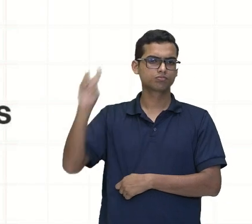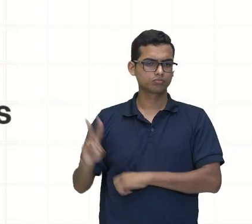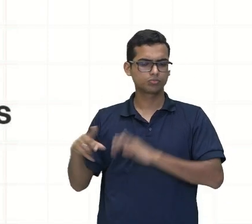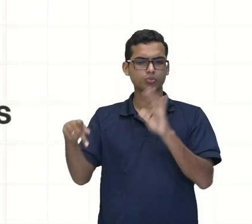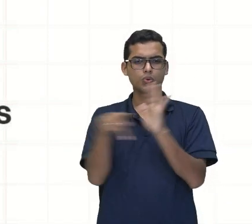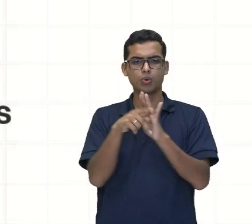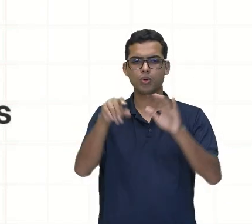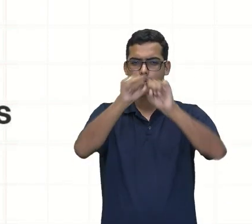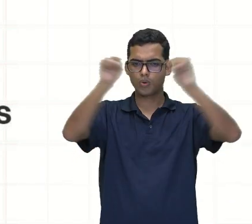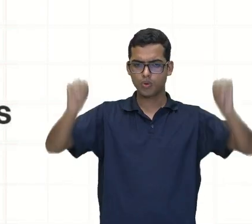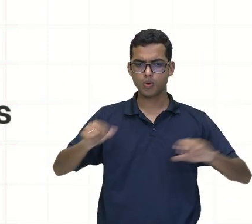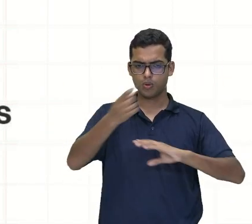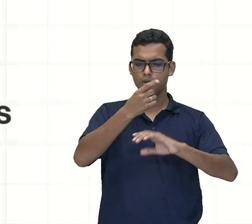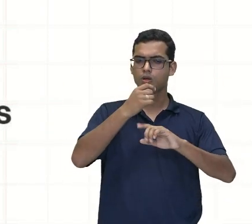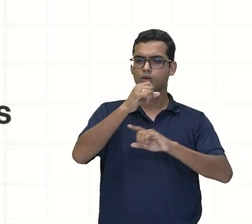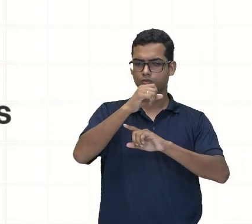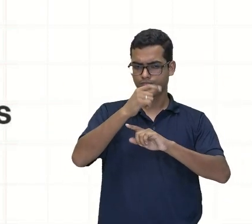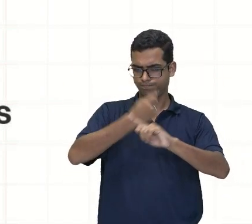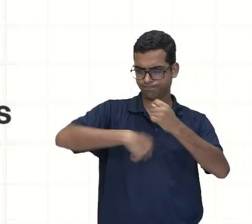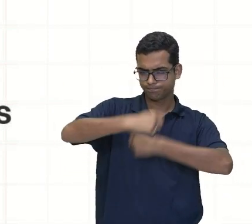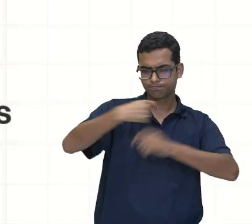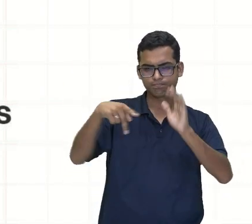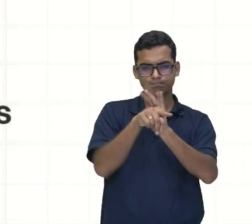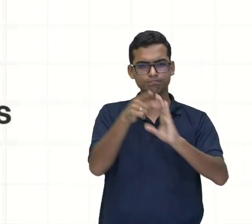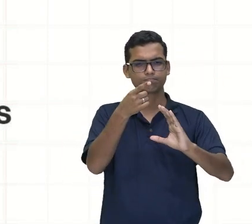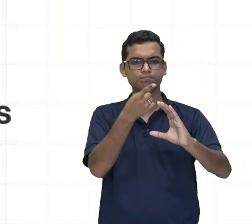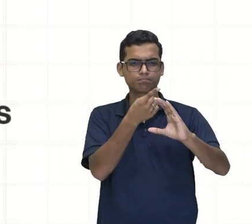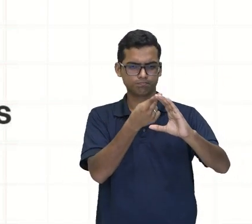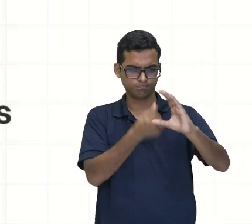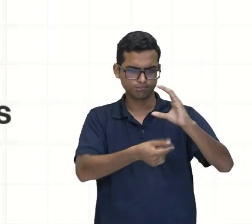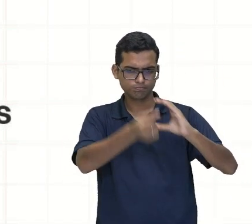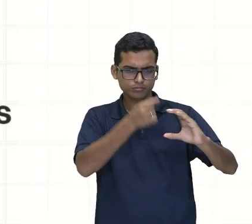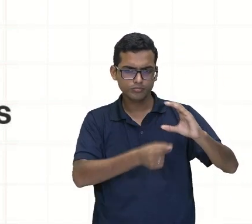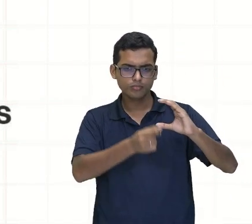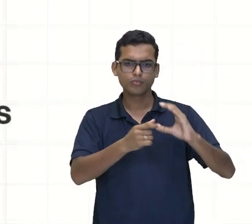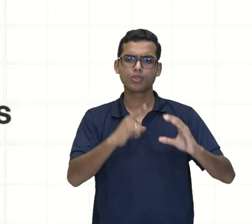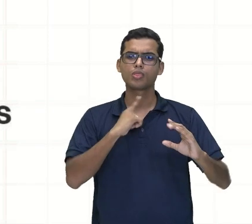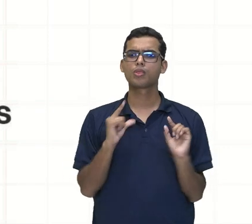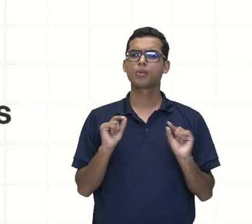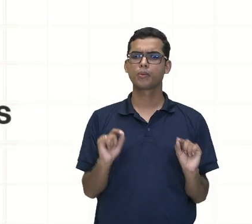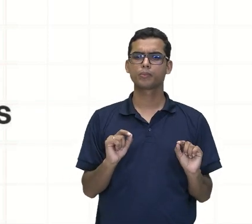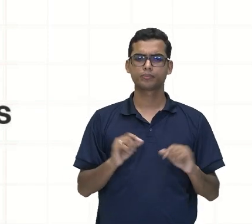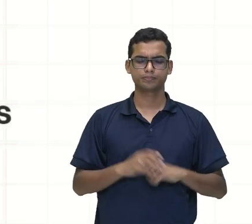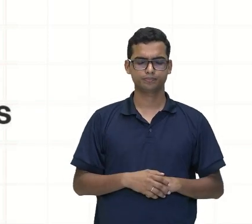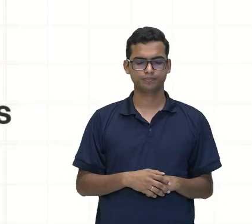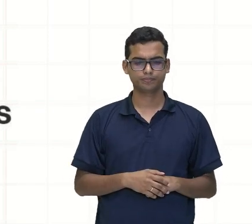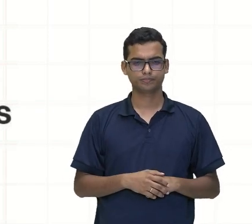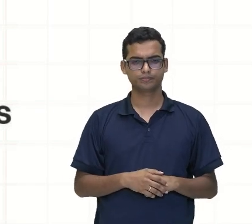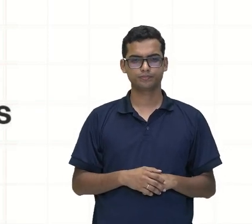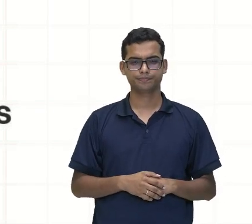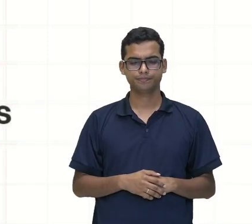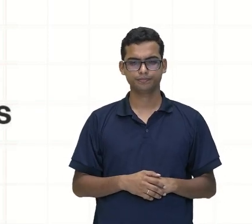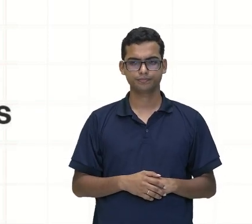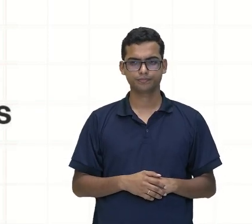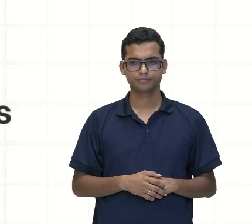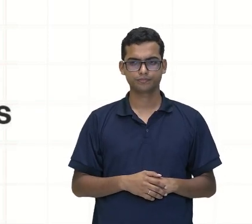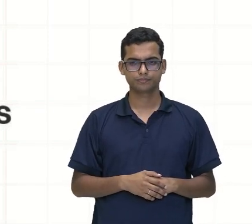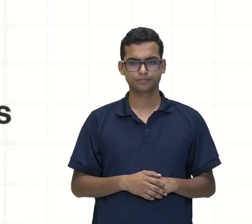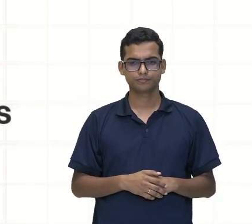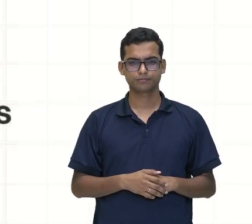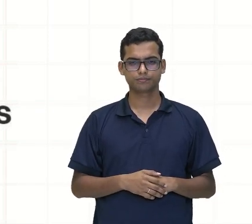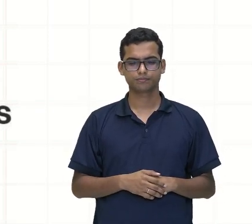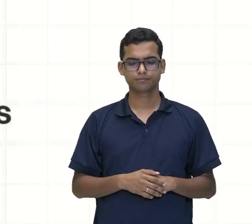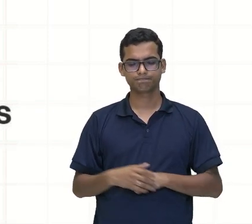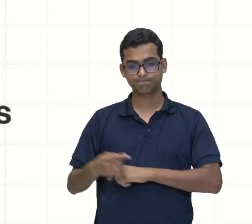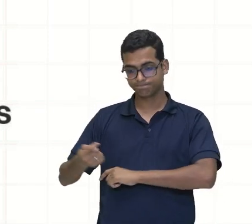desse sistema econômico, do capitalismo, a gente tem ele influenciando não só nas questões econômicas, tá? O